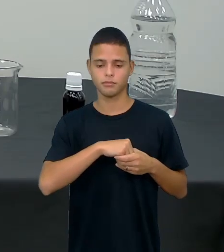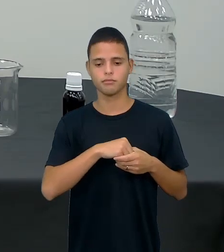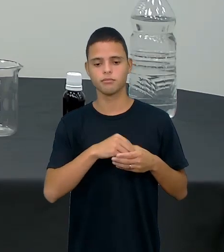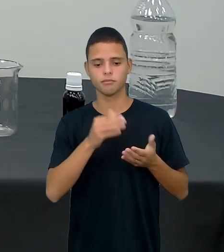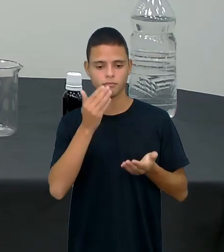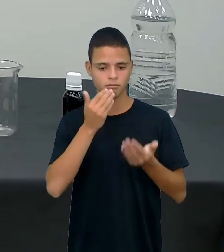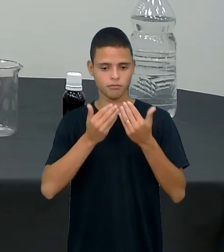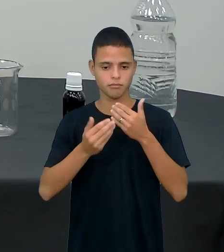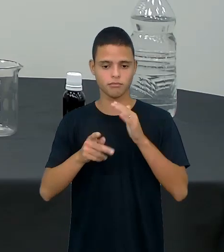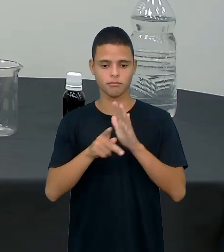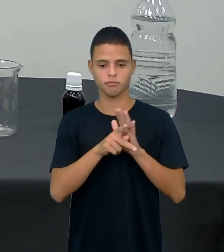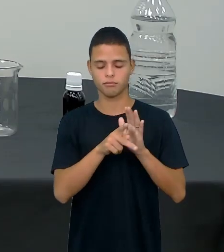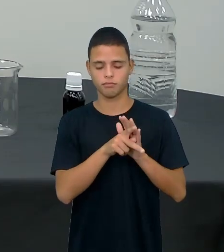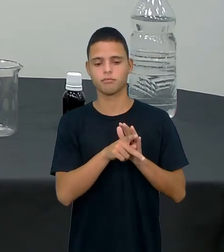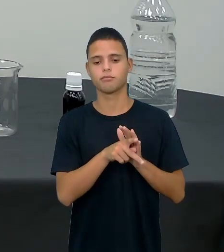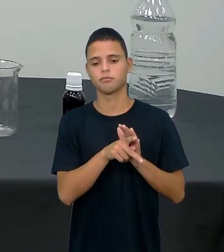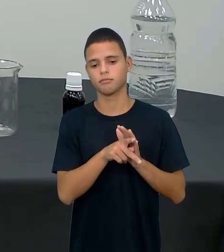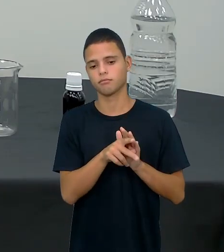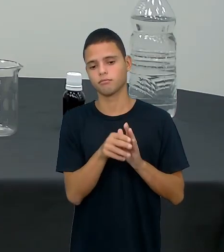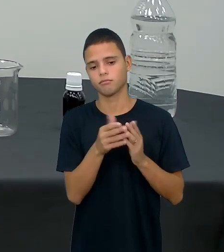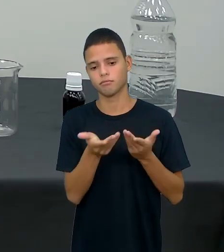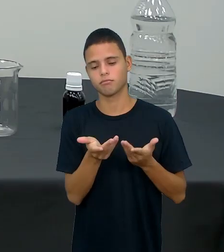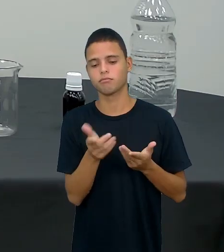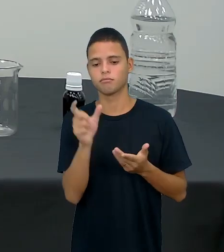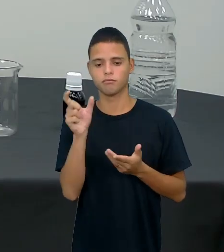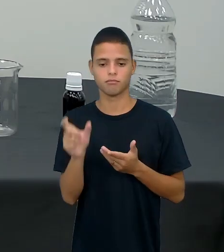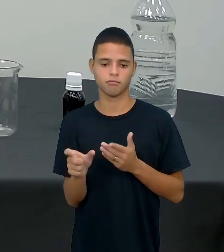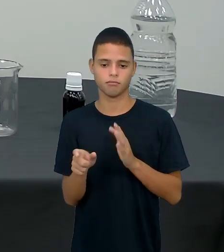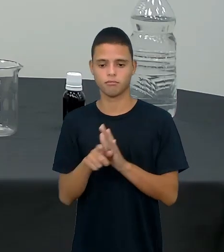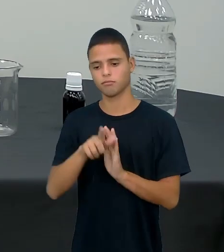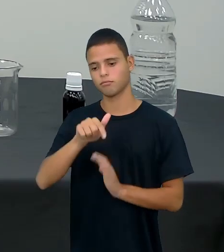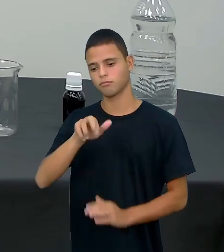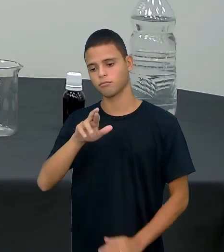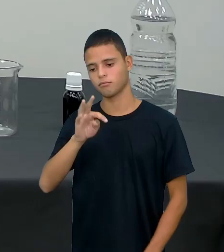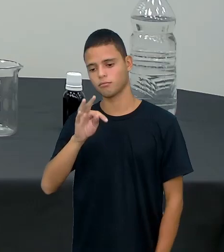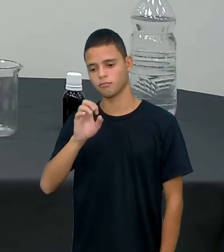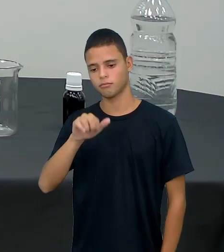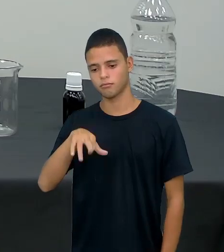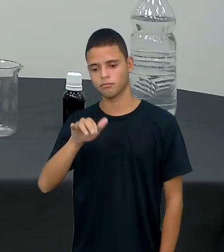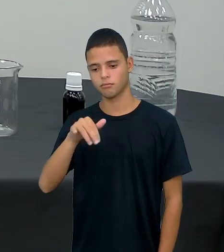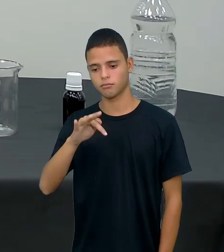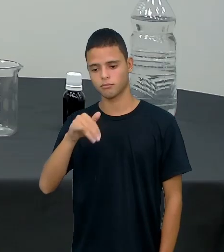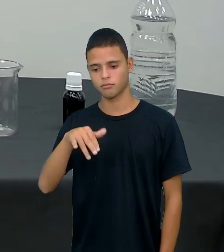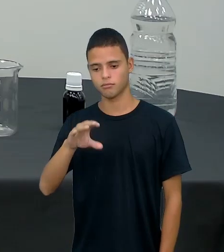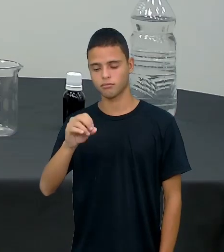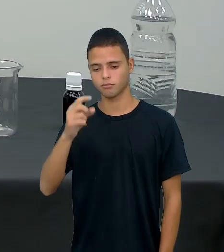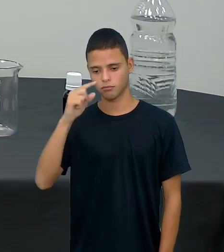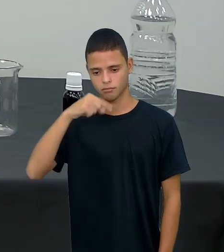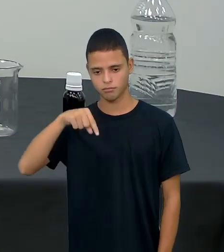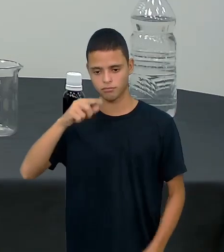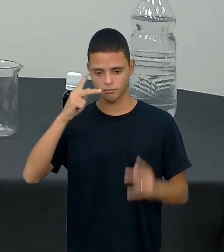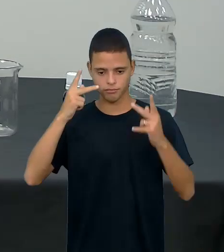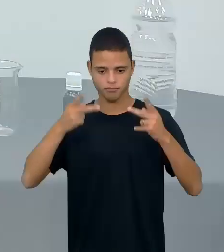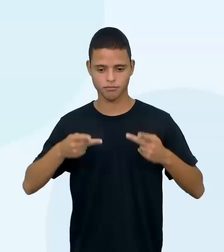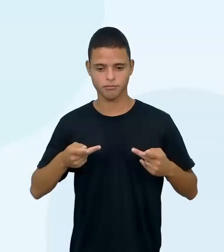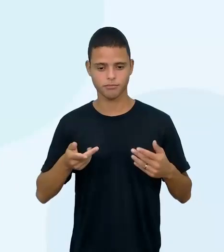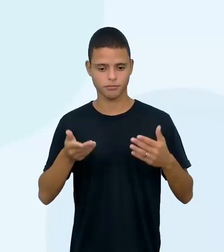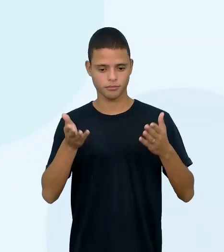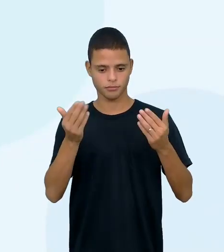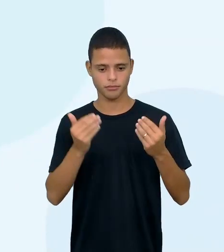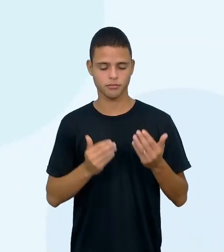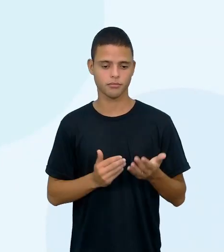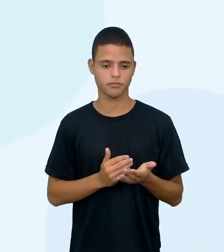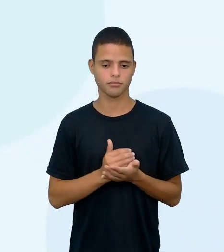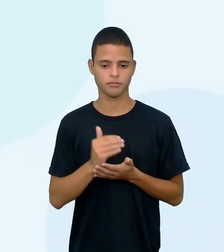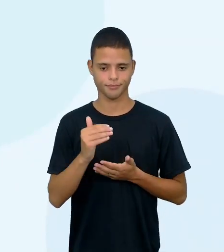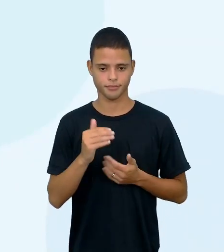uma cavidade digestória, né? Ou um trato ainda gastrointestinal, no nosso caso. E aí, gente, vamos então passar para a